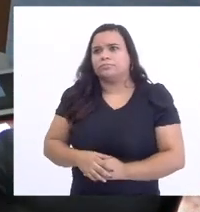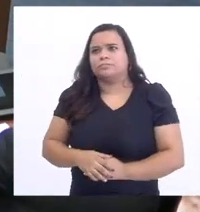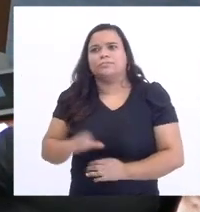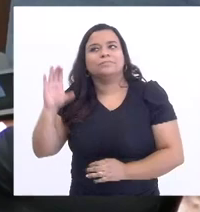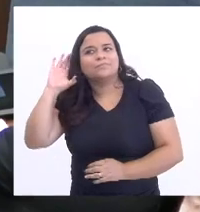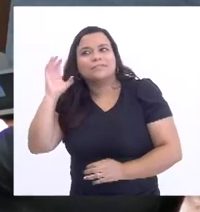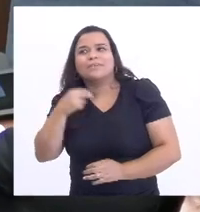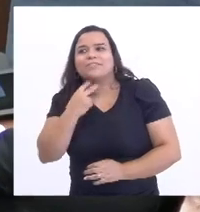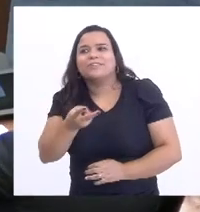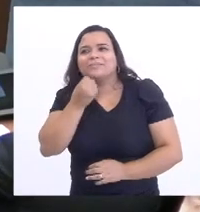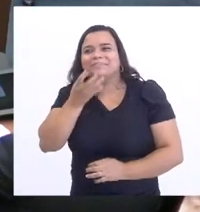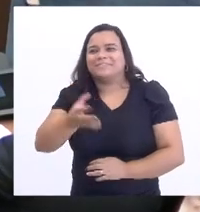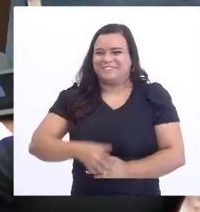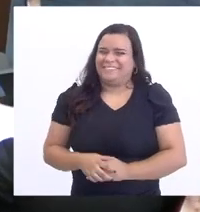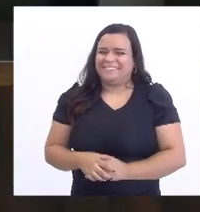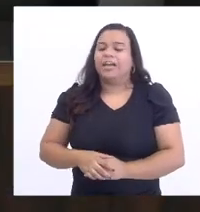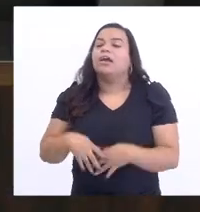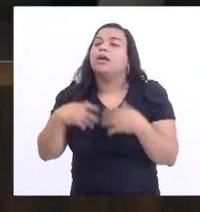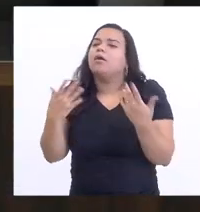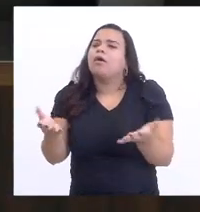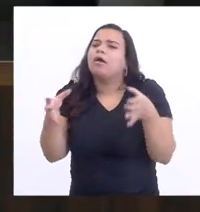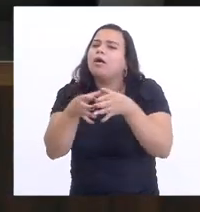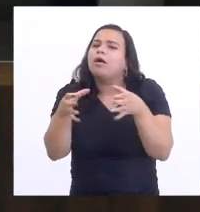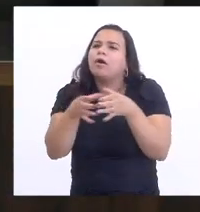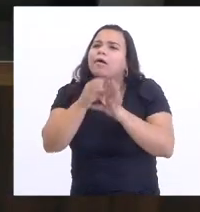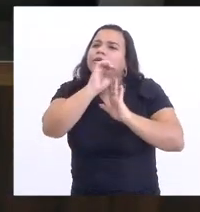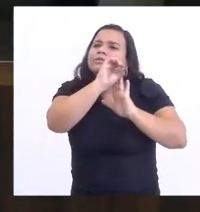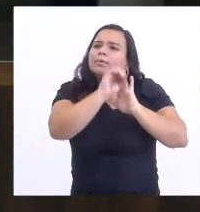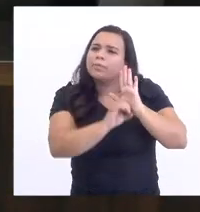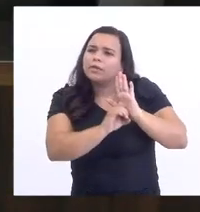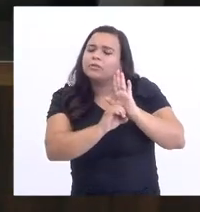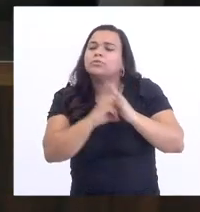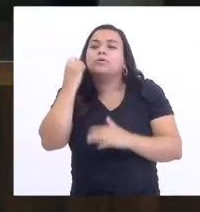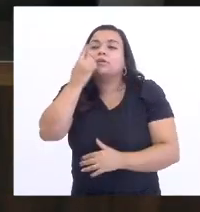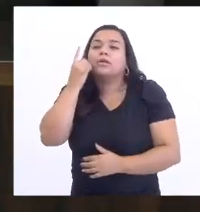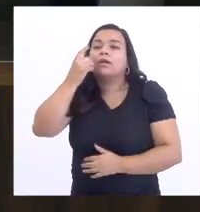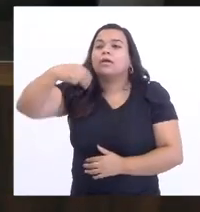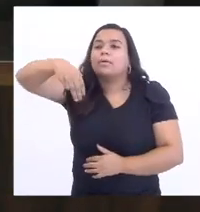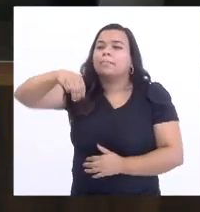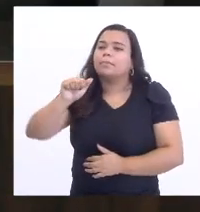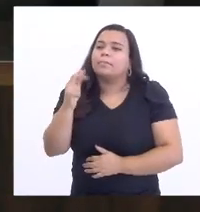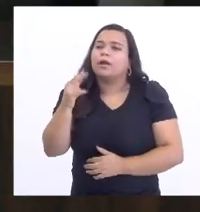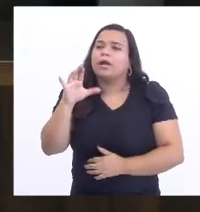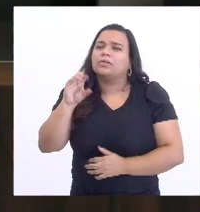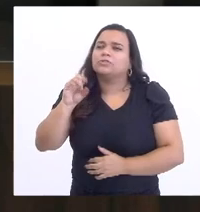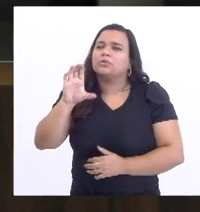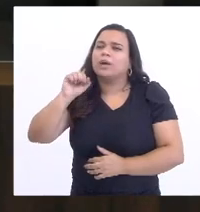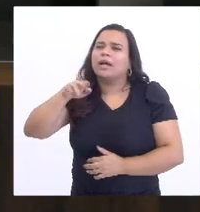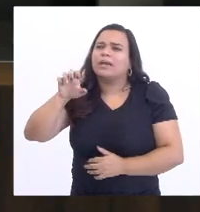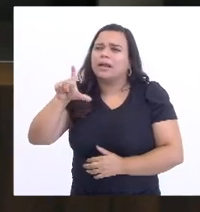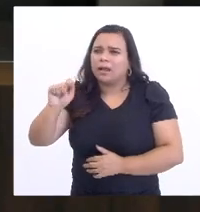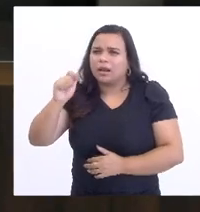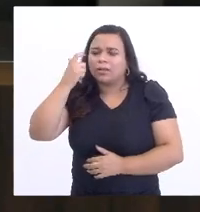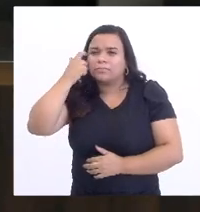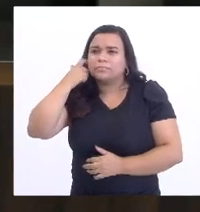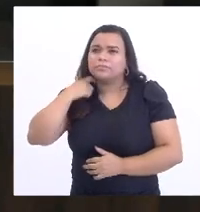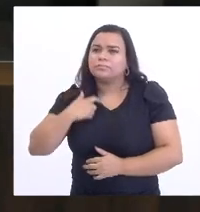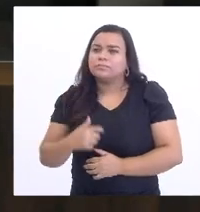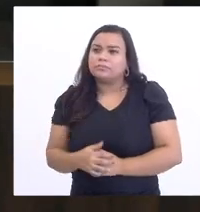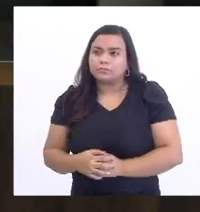Excelência. Pela Comissão de Orçamento, deputado Márcio Canella. Deputado Márcio